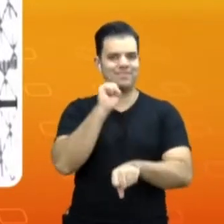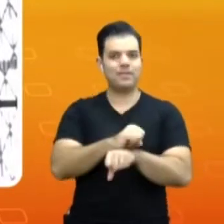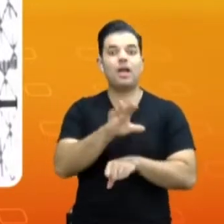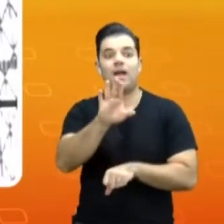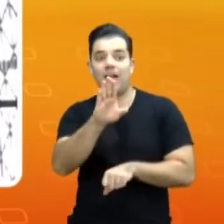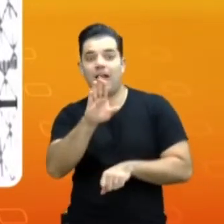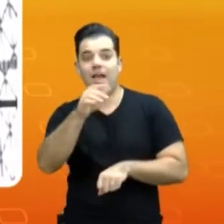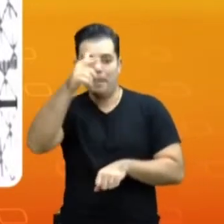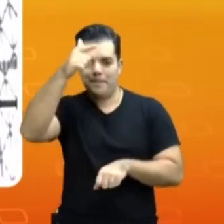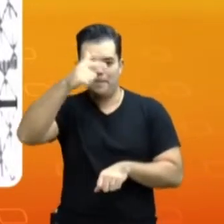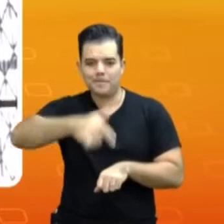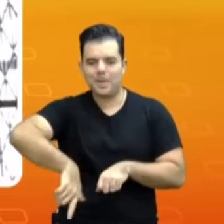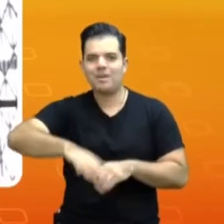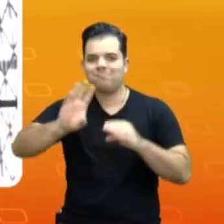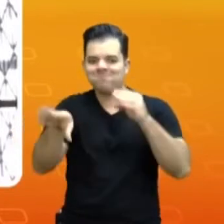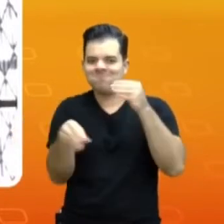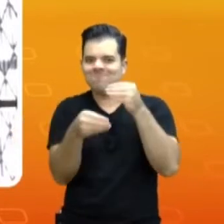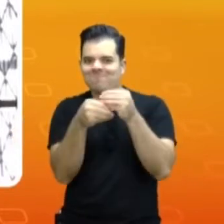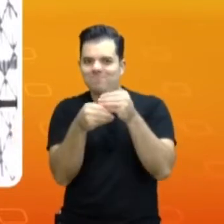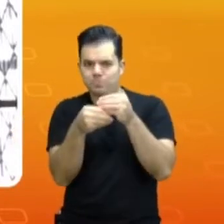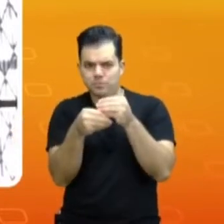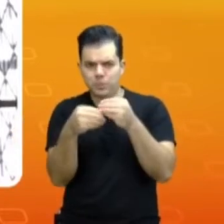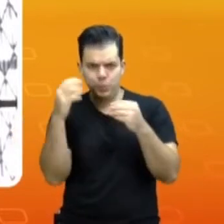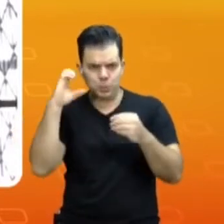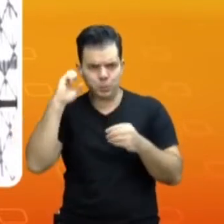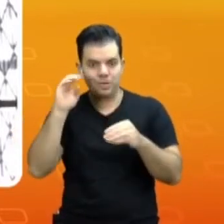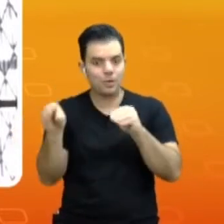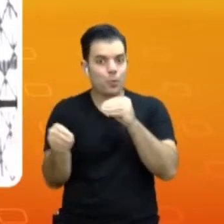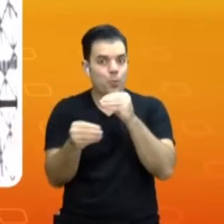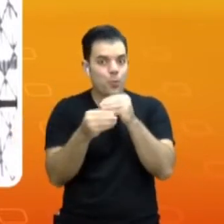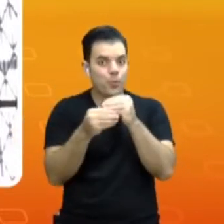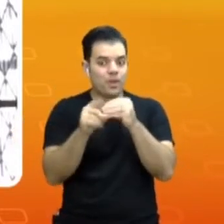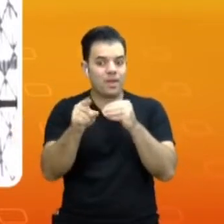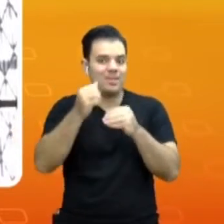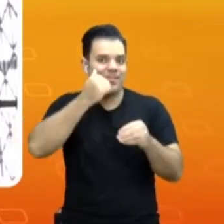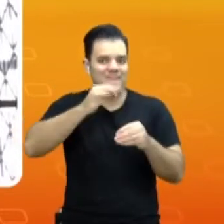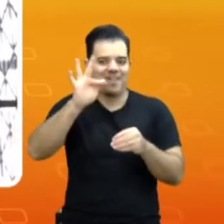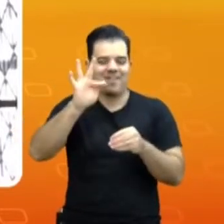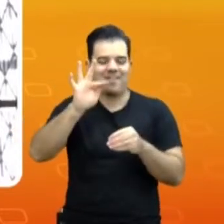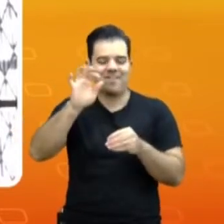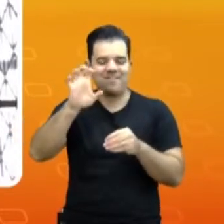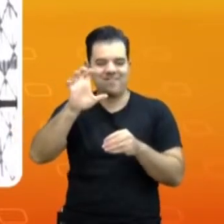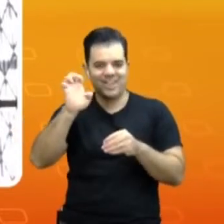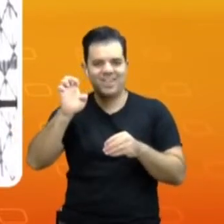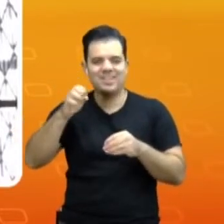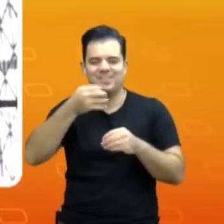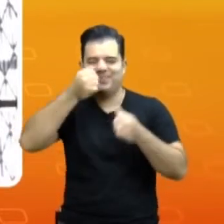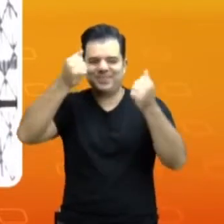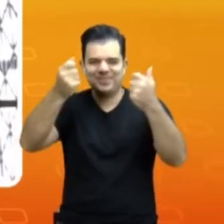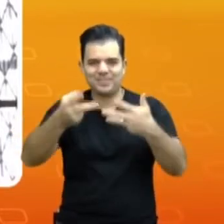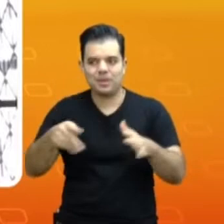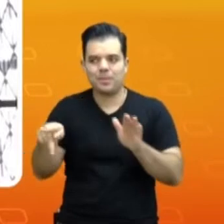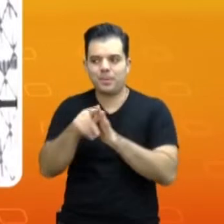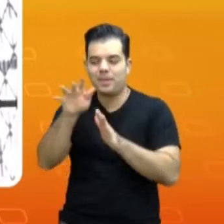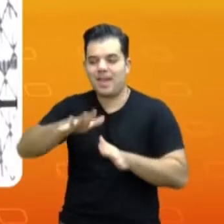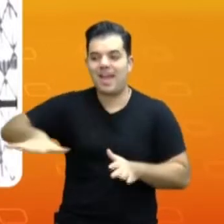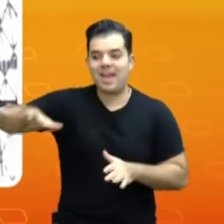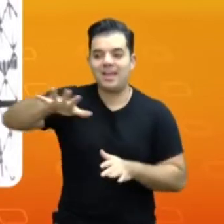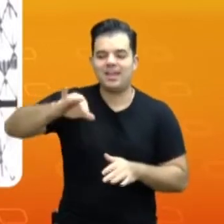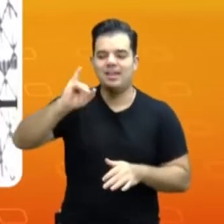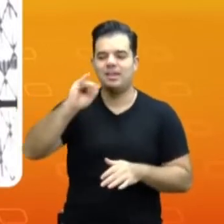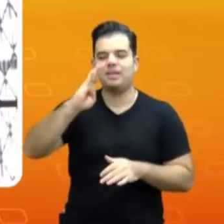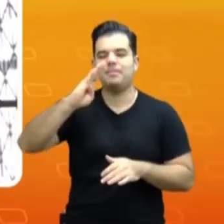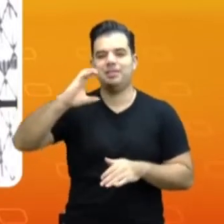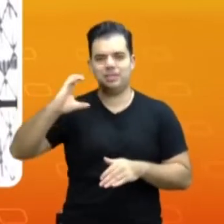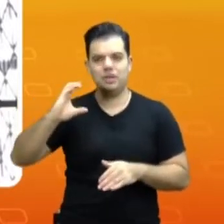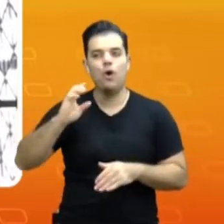Ah, só um complemento, não sei se vocês estão me ouvindo, assim, só um ponto que a Fê comentou da área do IBC, só para